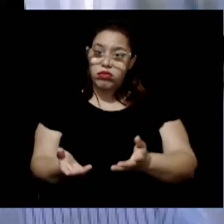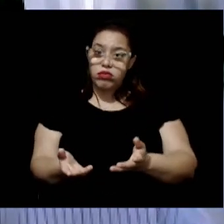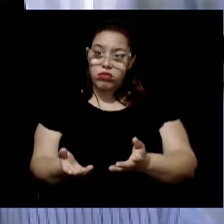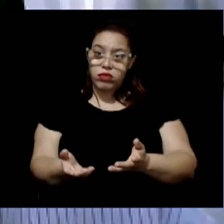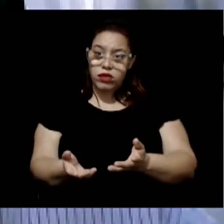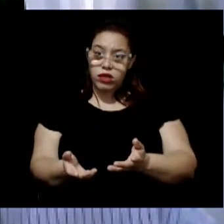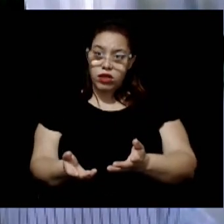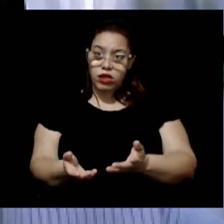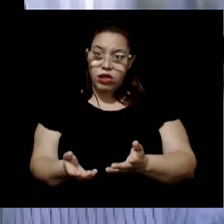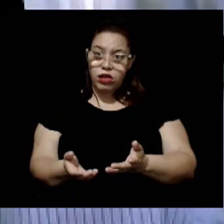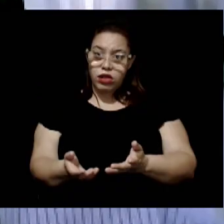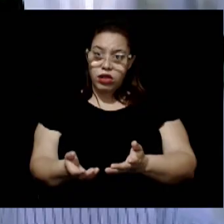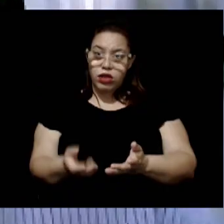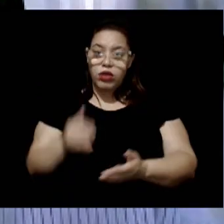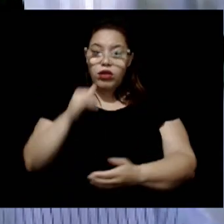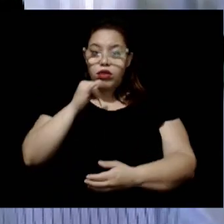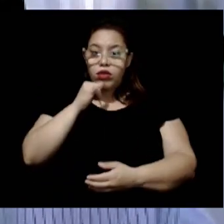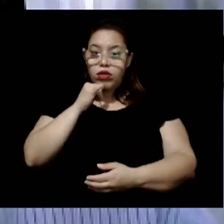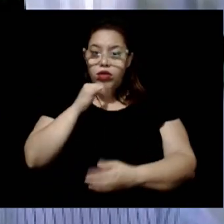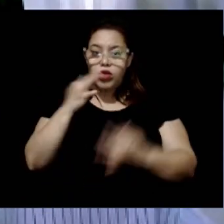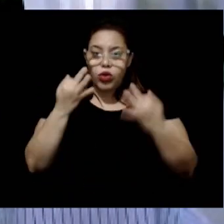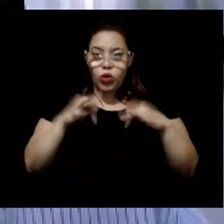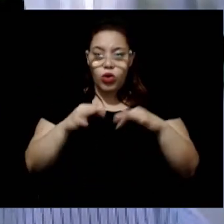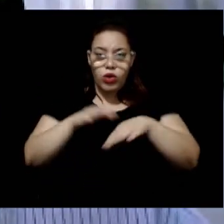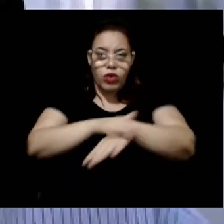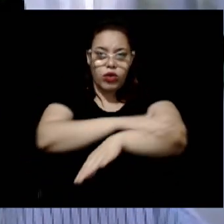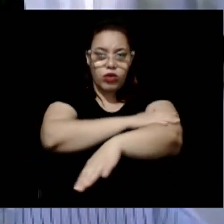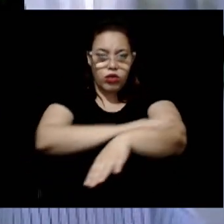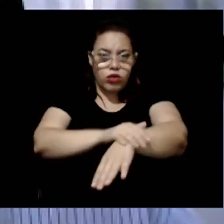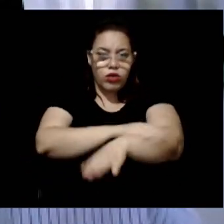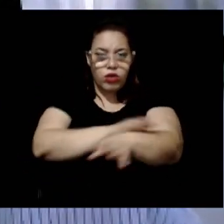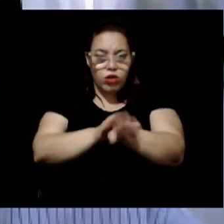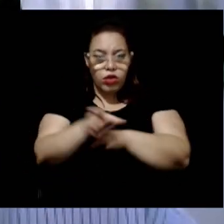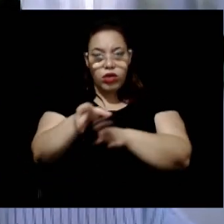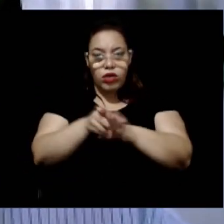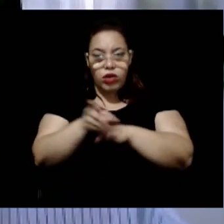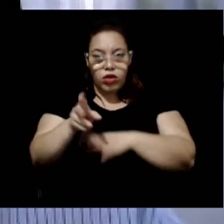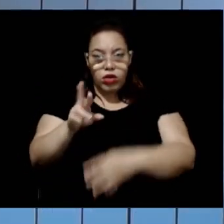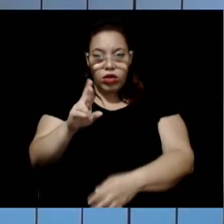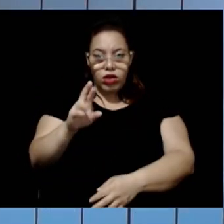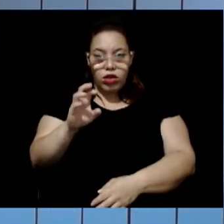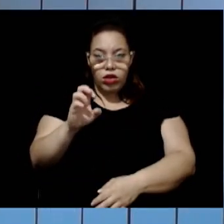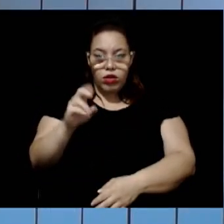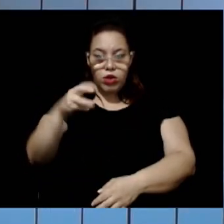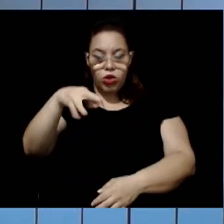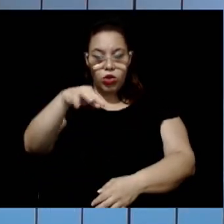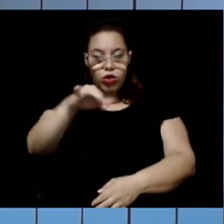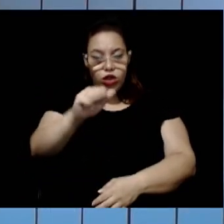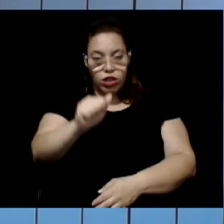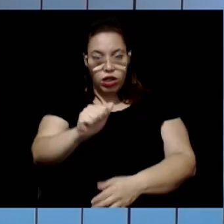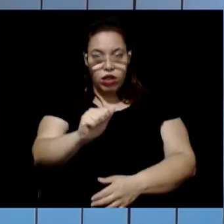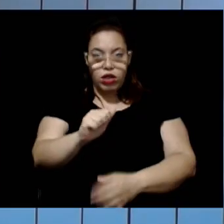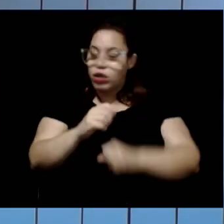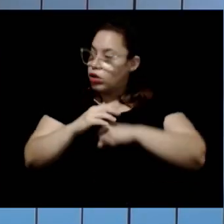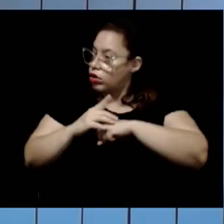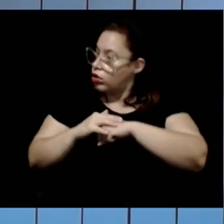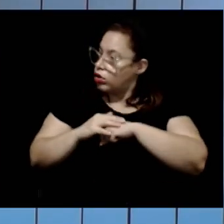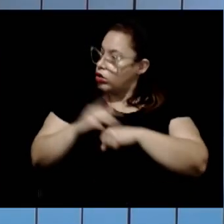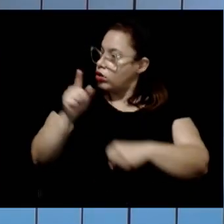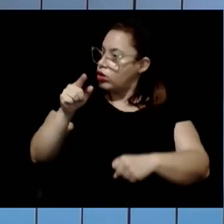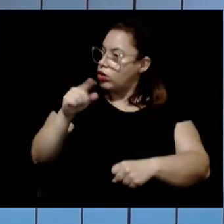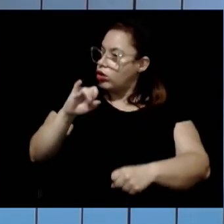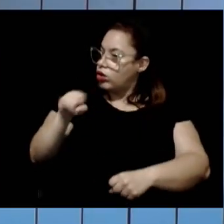como, por exemplo, dor articular, nós recomendamos procurar um reumatologista. É uma doença, então, doutor José, que ela afeta